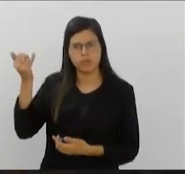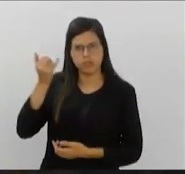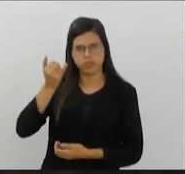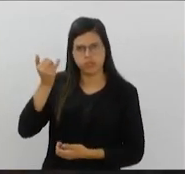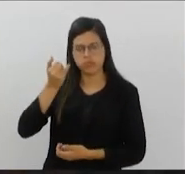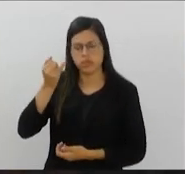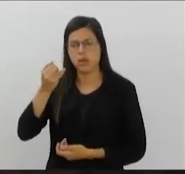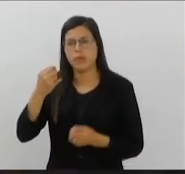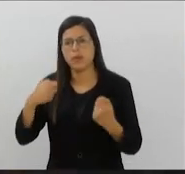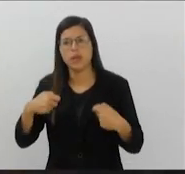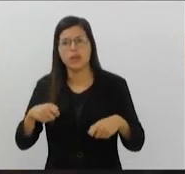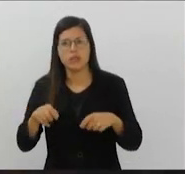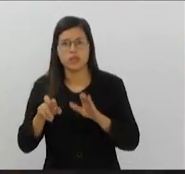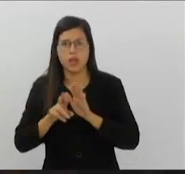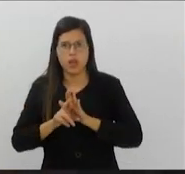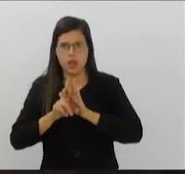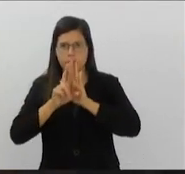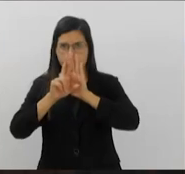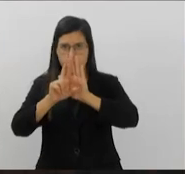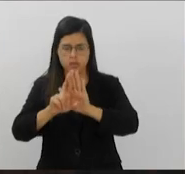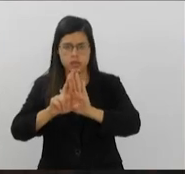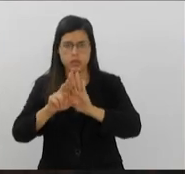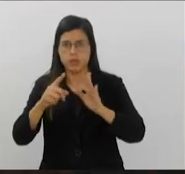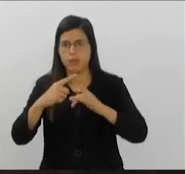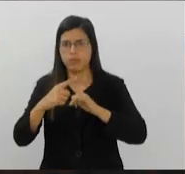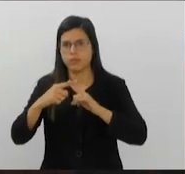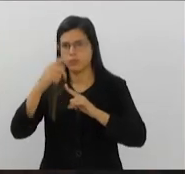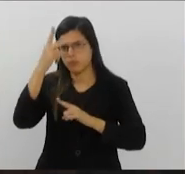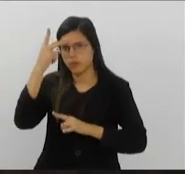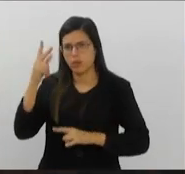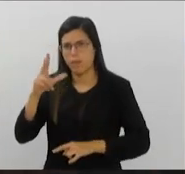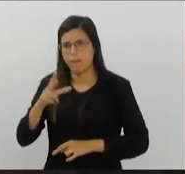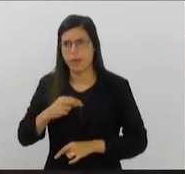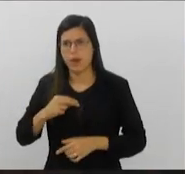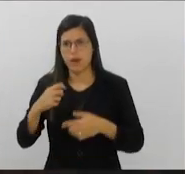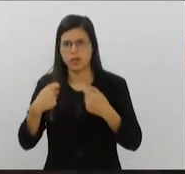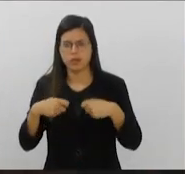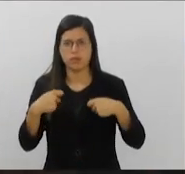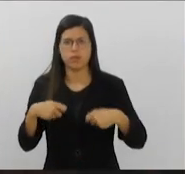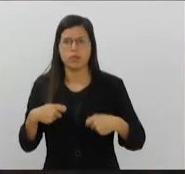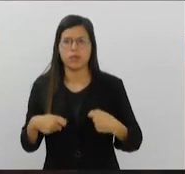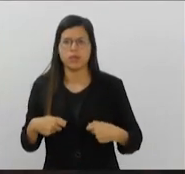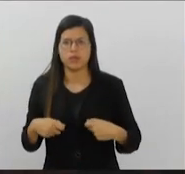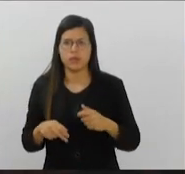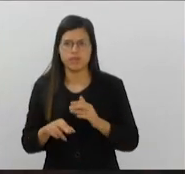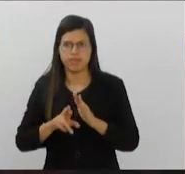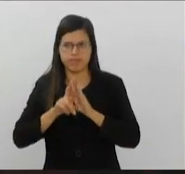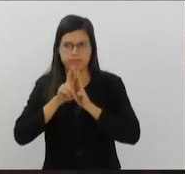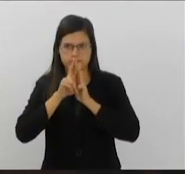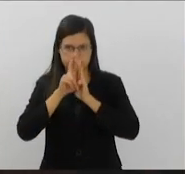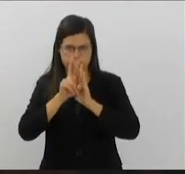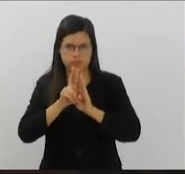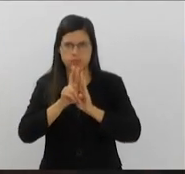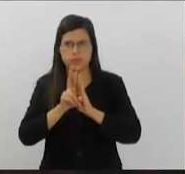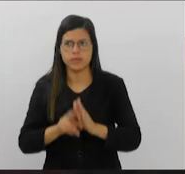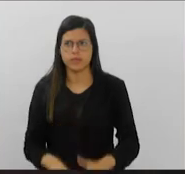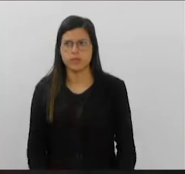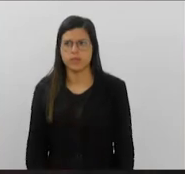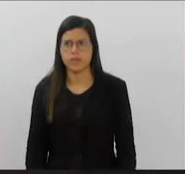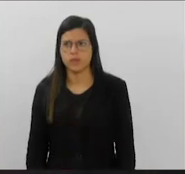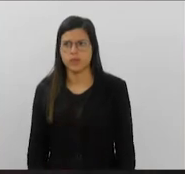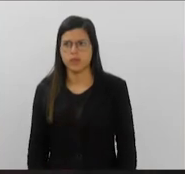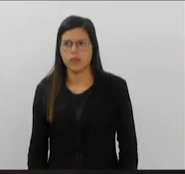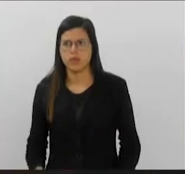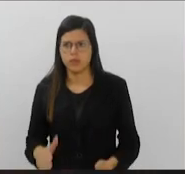que estar aberto a representar, porque as pessoas merecem e precisam dessa representatividade. Eu dei aqui